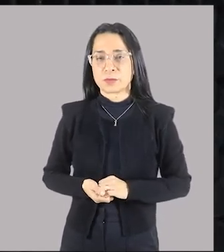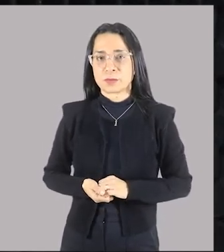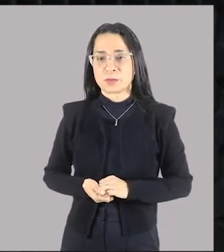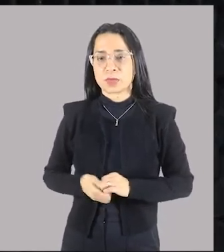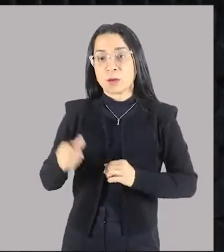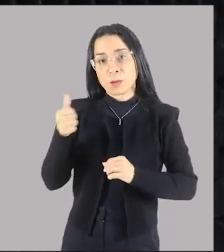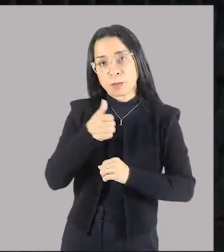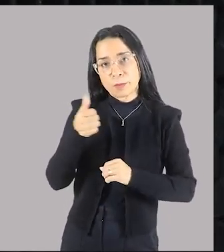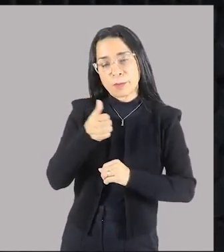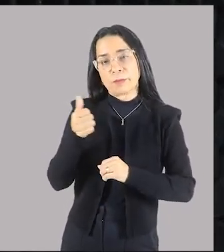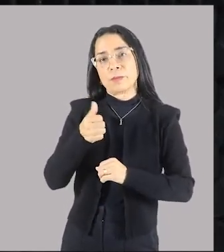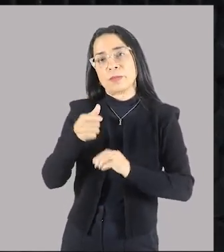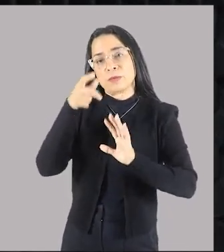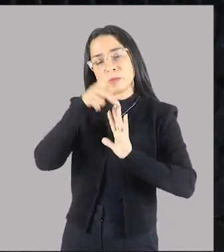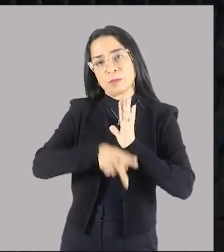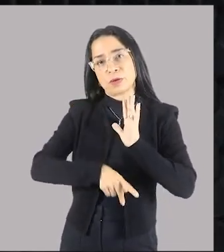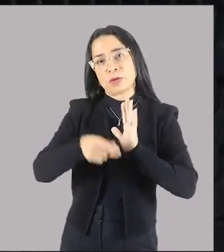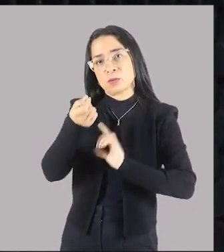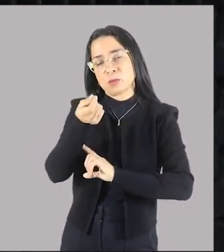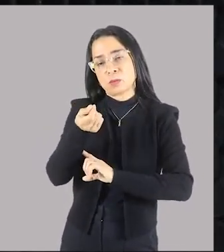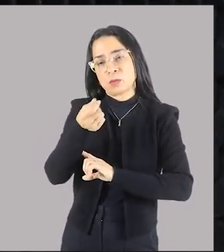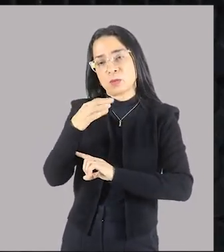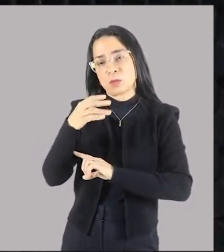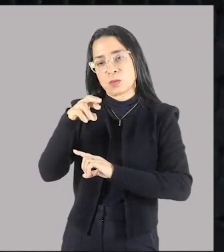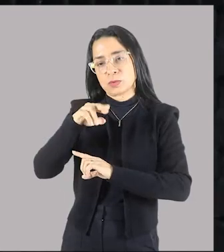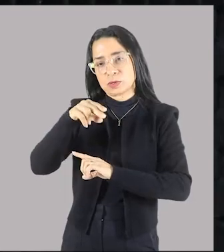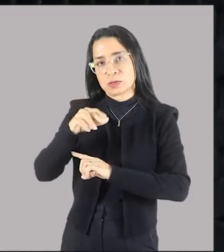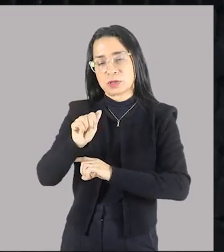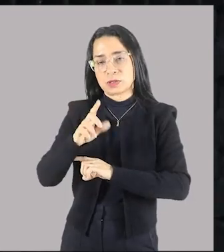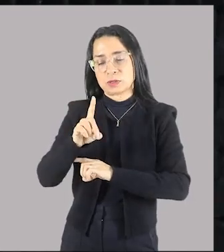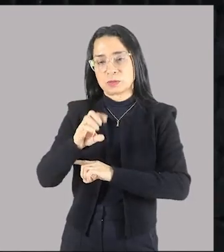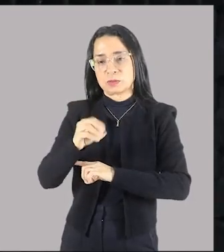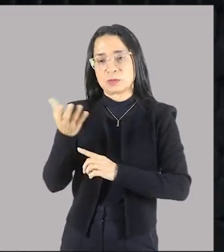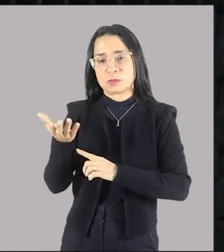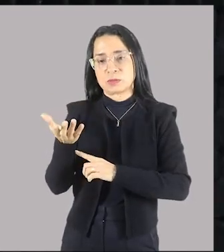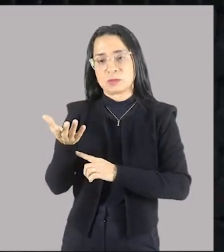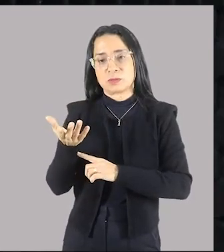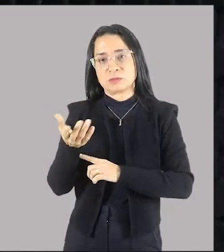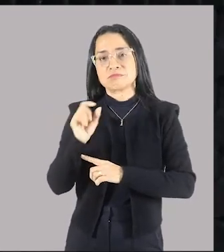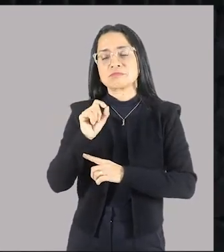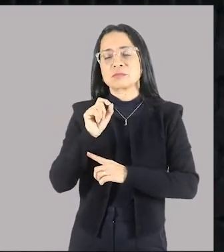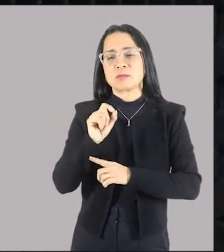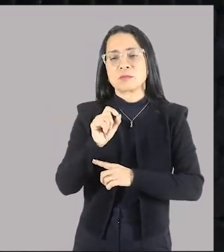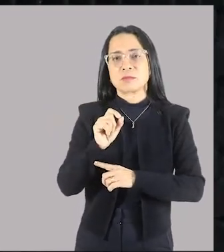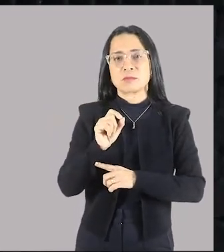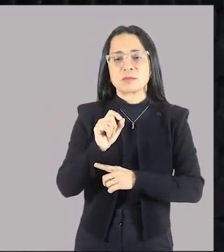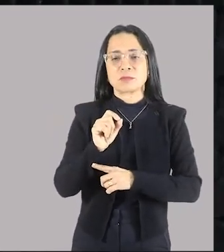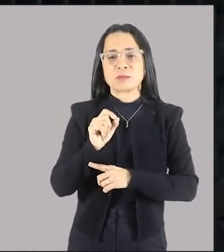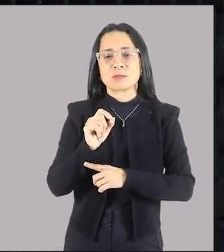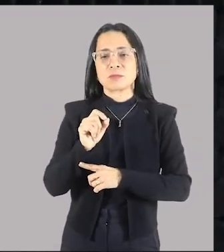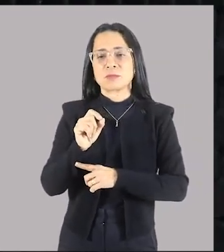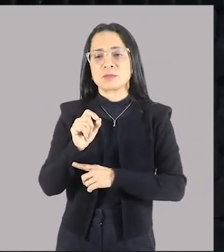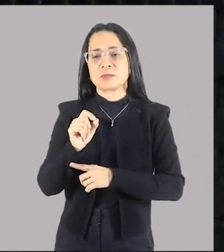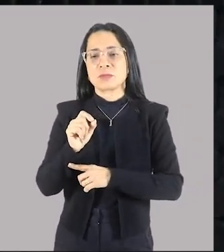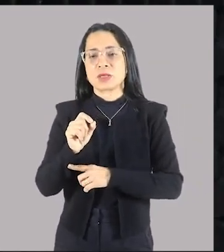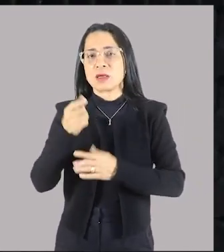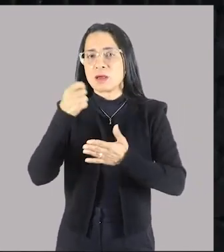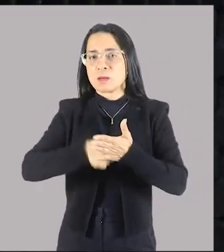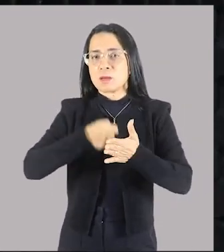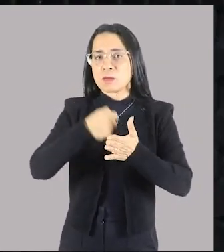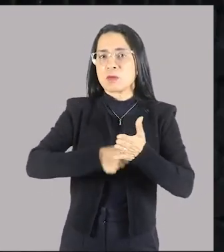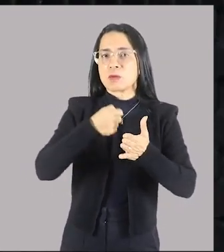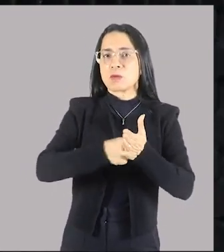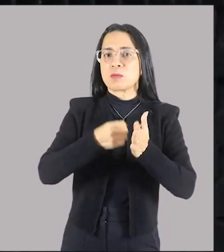se nós analisarmos com bastante cuidado, é um plano que ele vem justamente para combater a hiperinflação. Essa é a